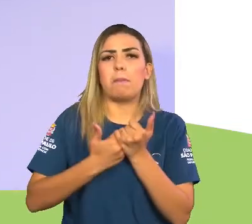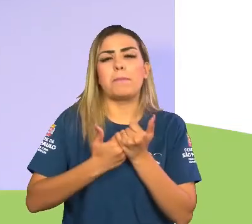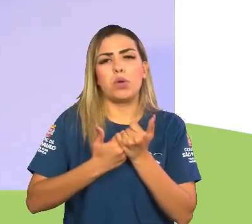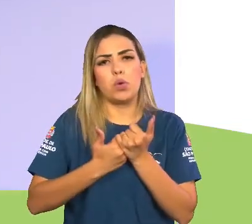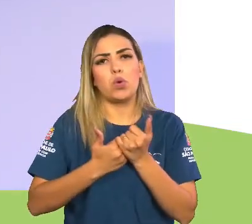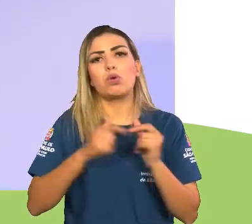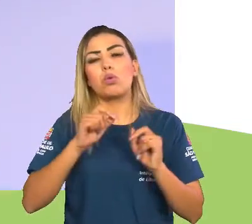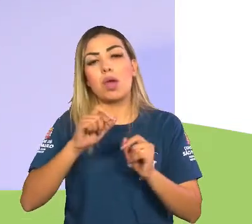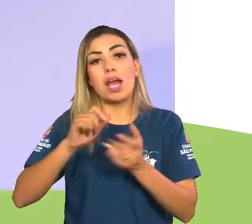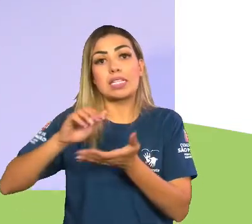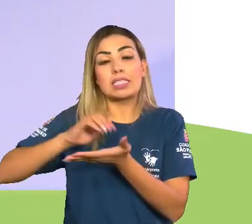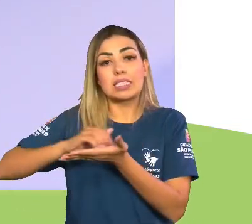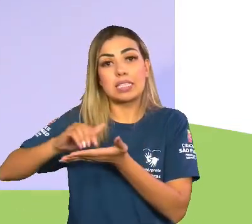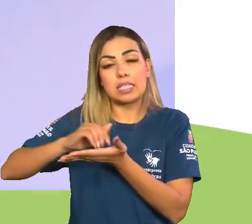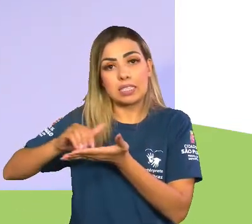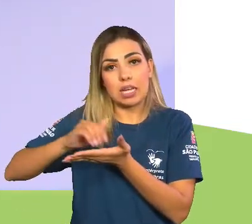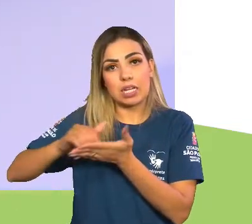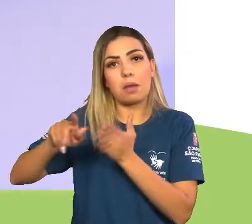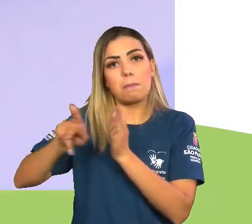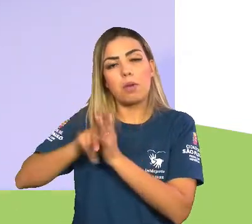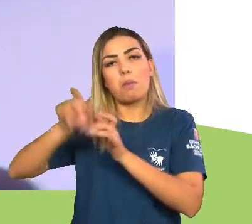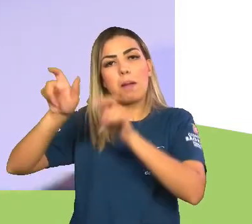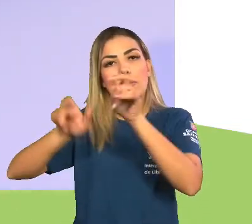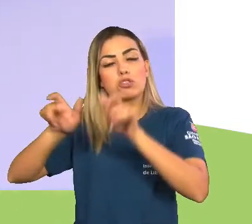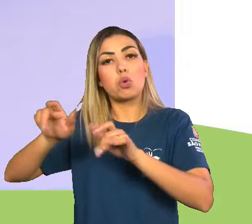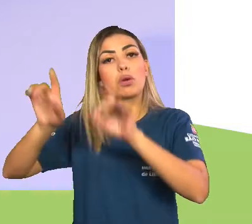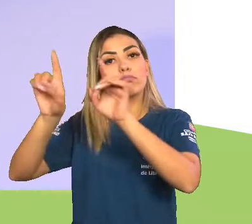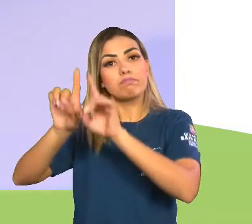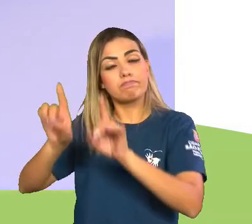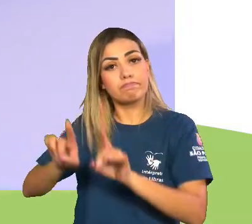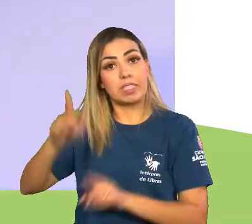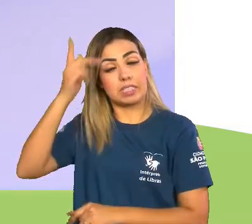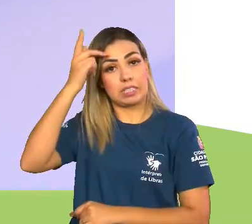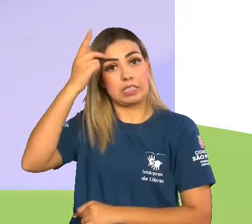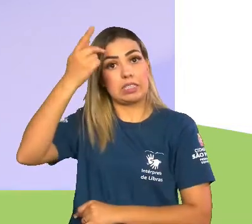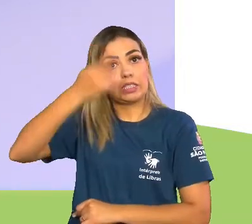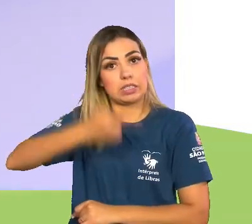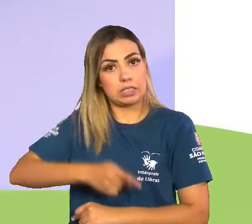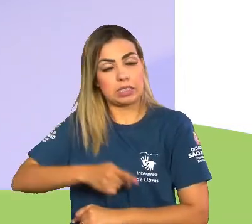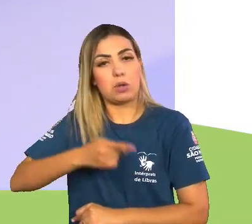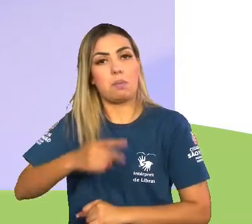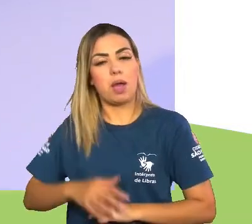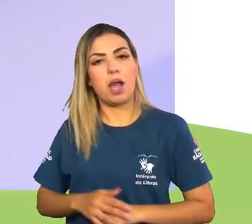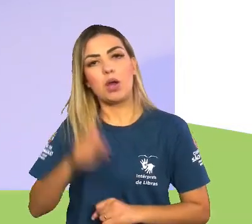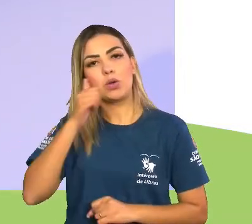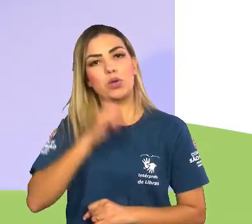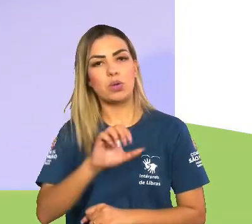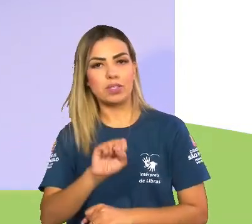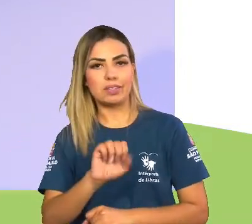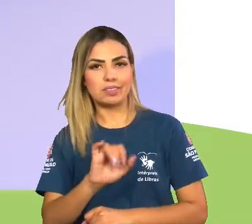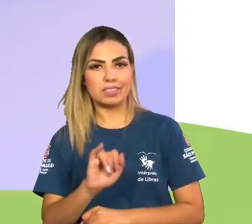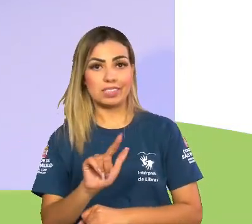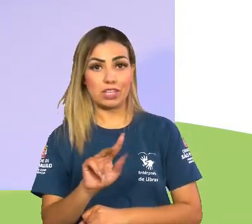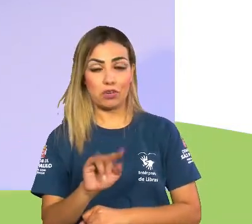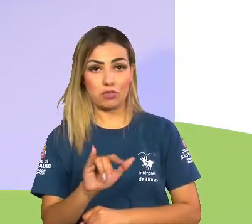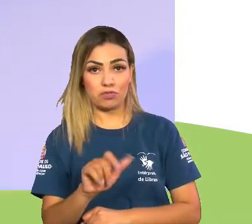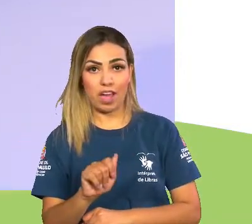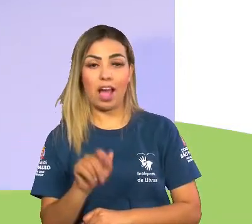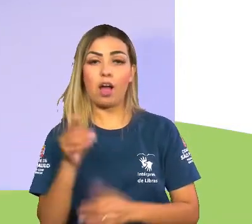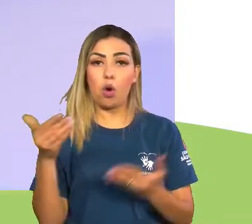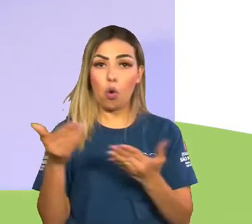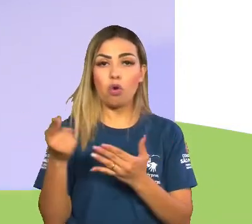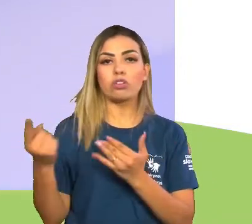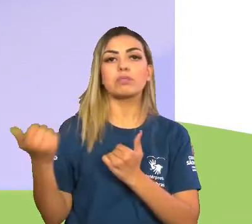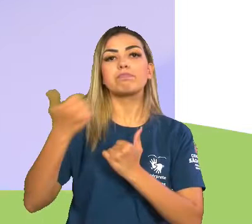A Secretaria da Pessoa com Deficiência da cidade de São Paulo, Silvia Greco, hoje representando o prefeito da